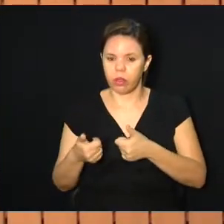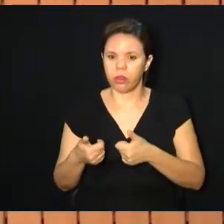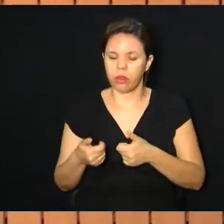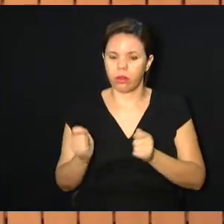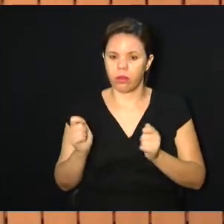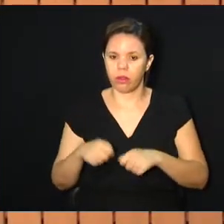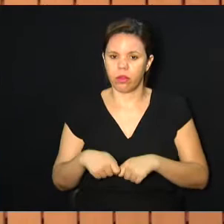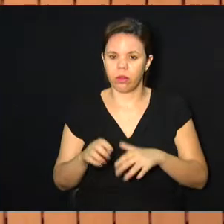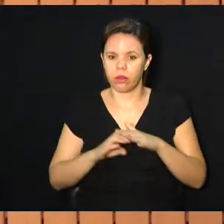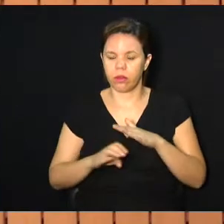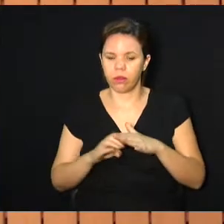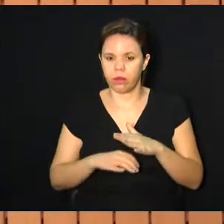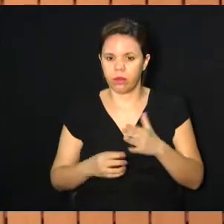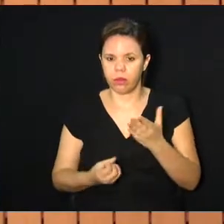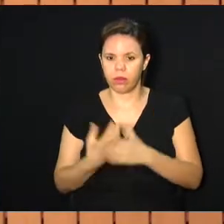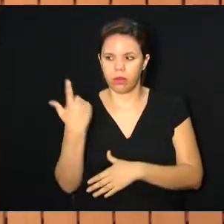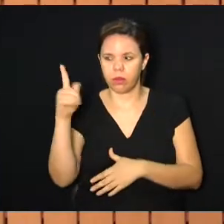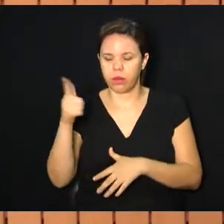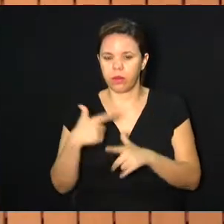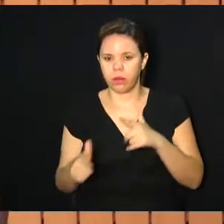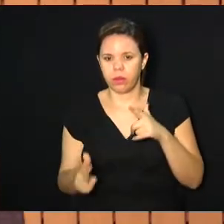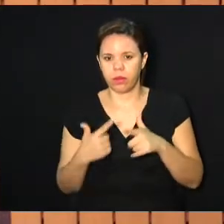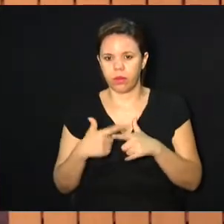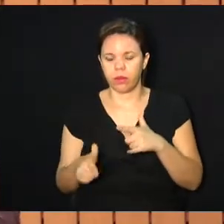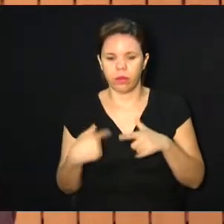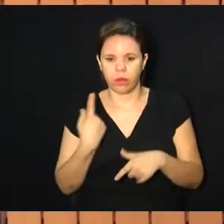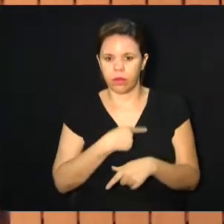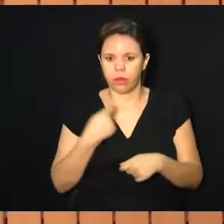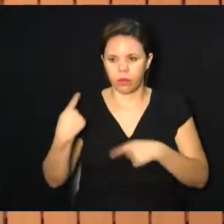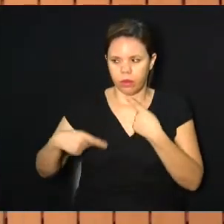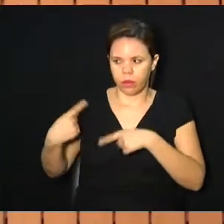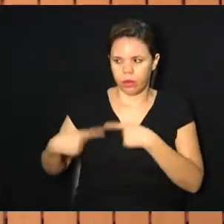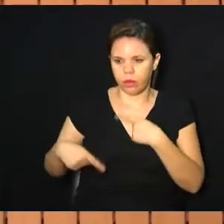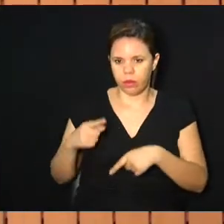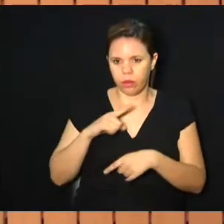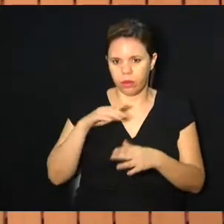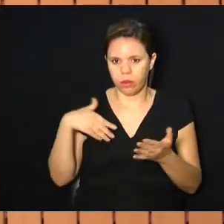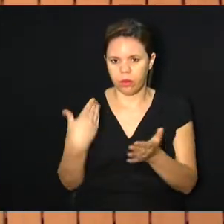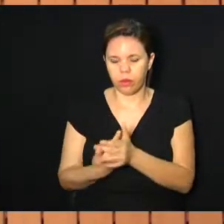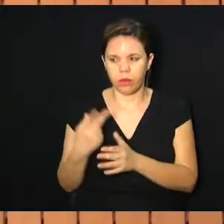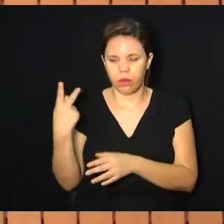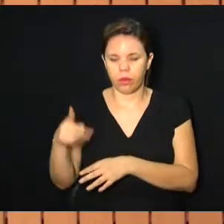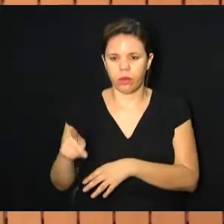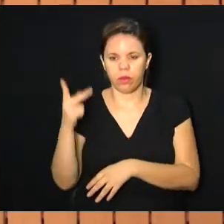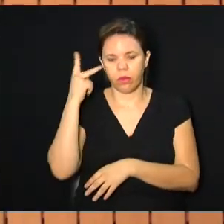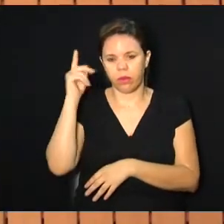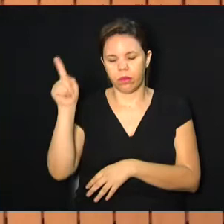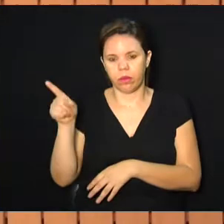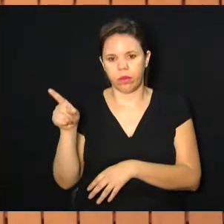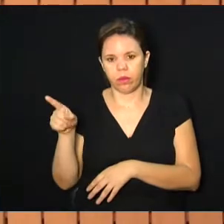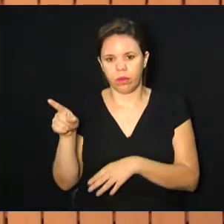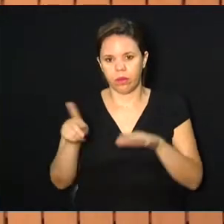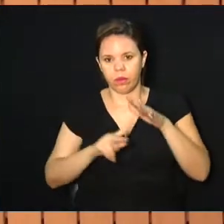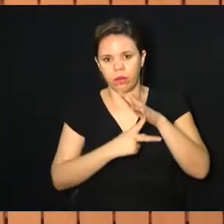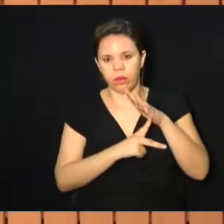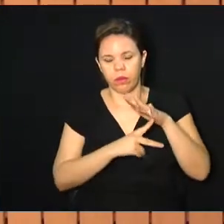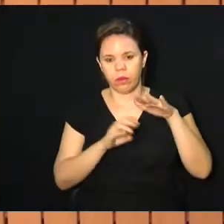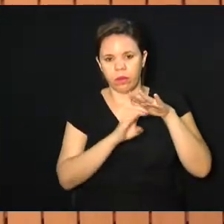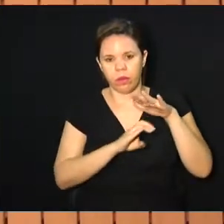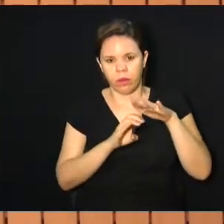a essas empresas e criando outros problemas que a gente precisa debater, e temos debatido até com elas. No caso, em São Paulo, o Sindicato